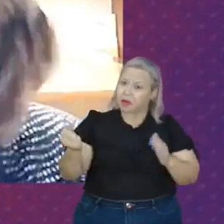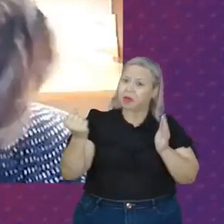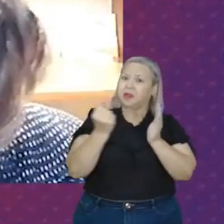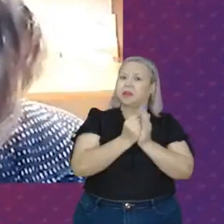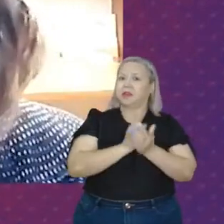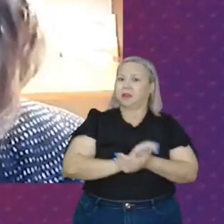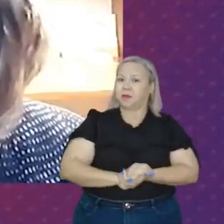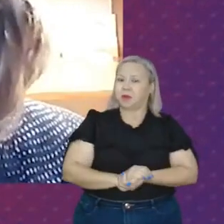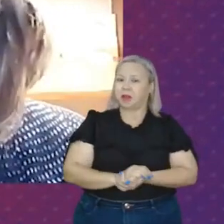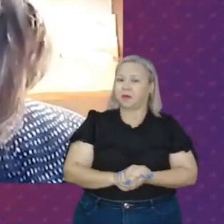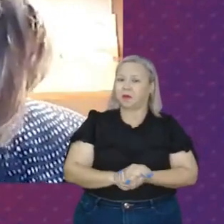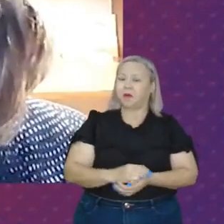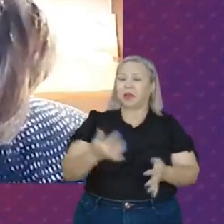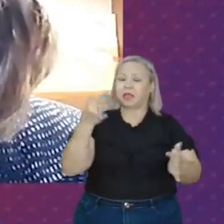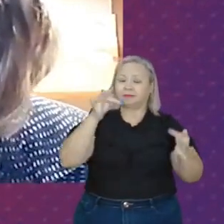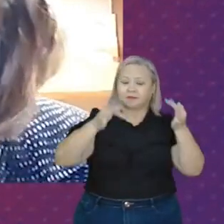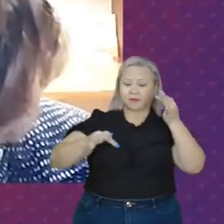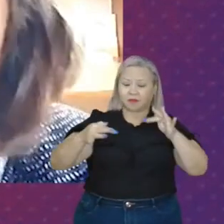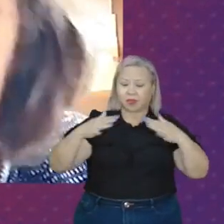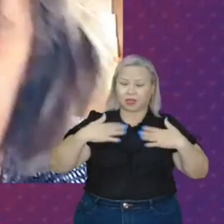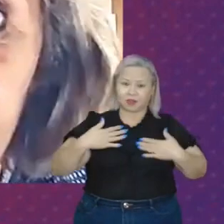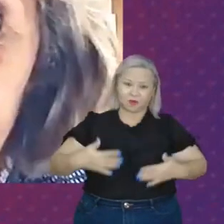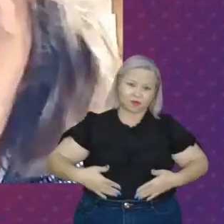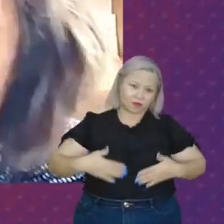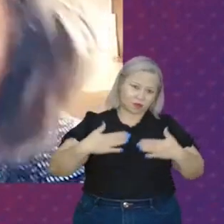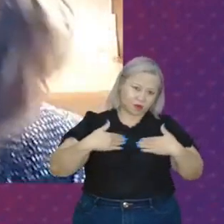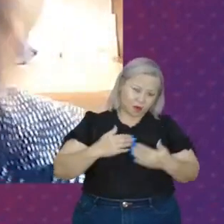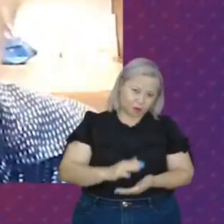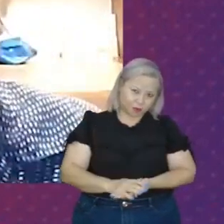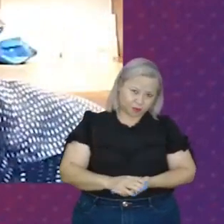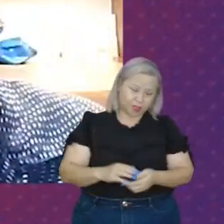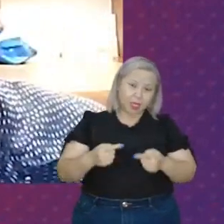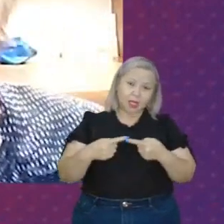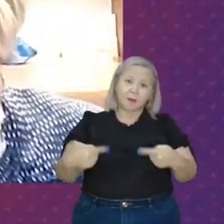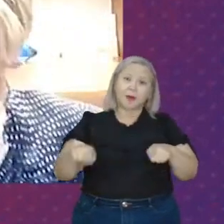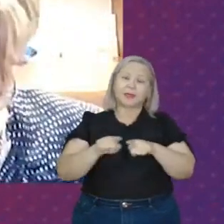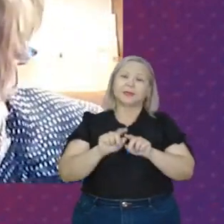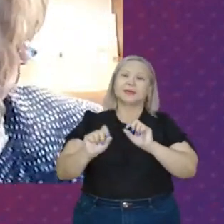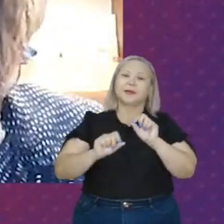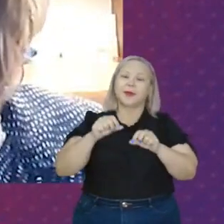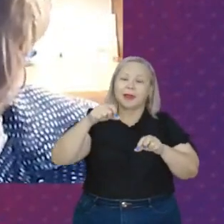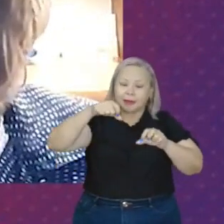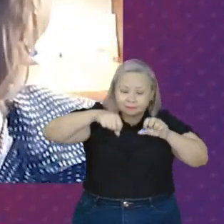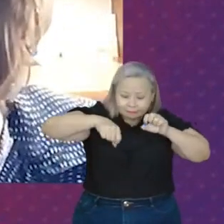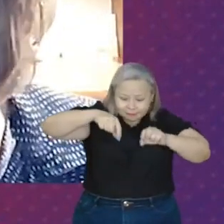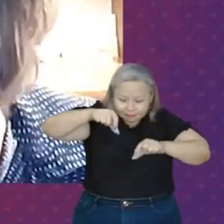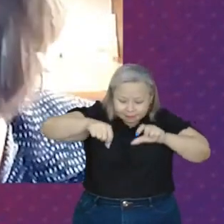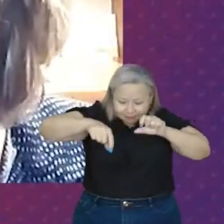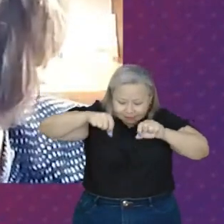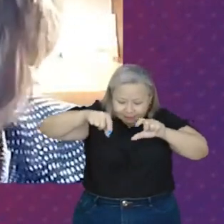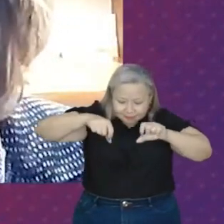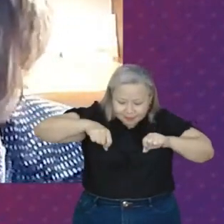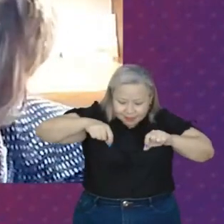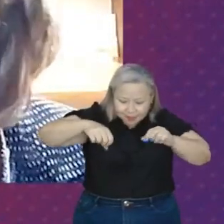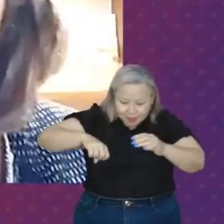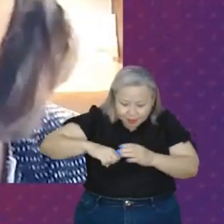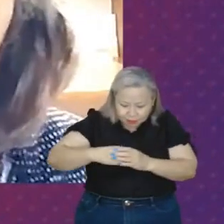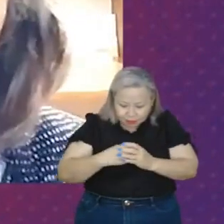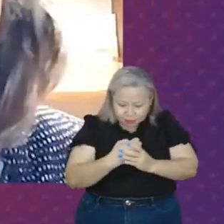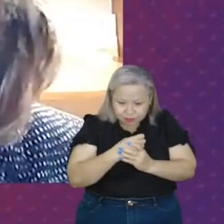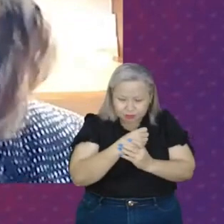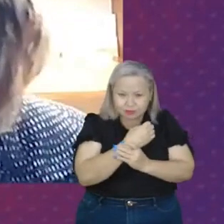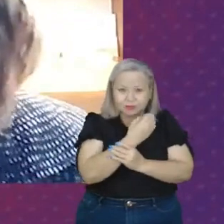feriu os nossos próprios corpos. Mas ela também é semente para a perpetuação